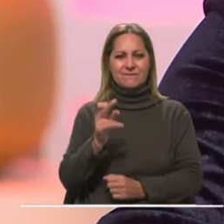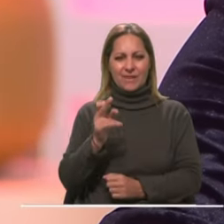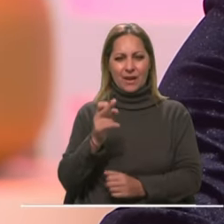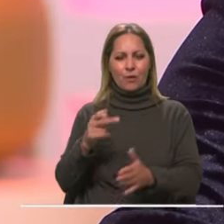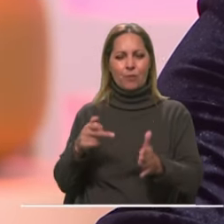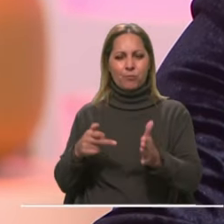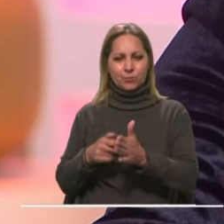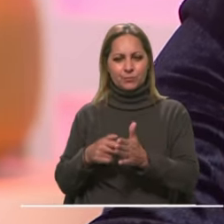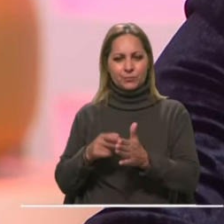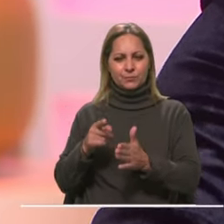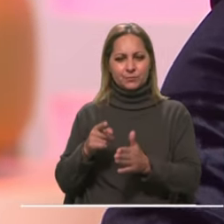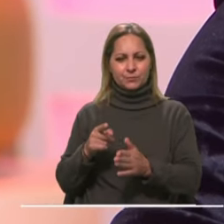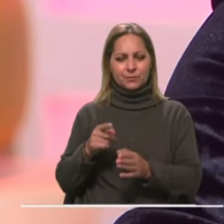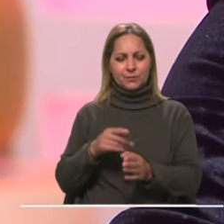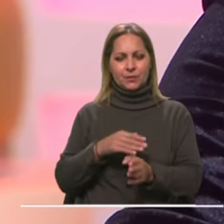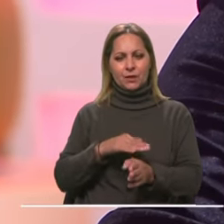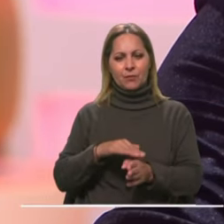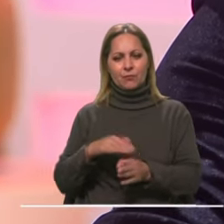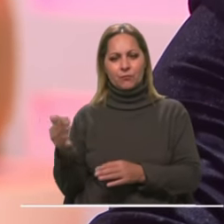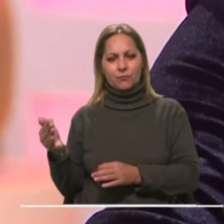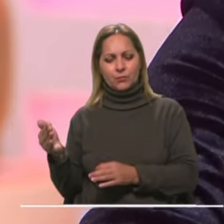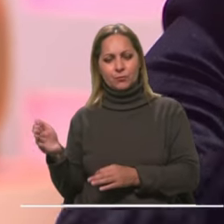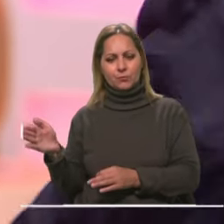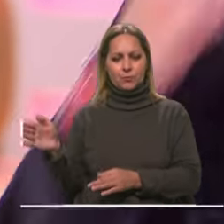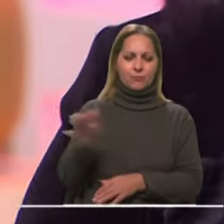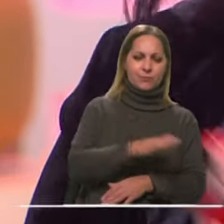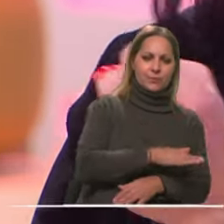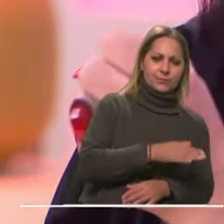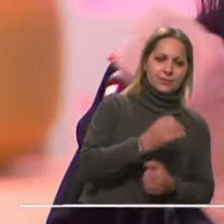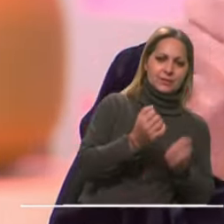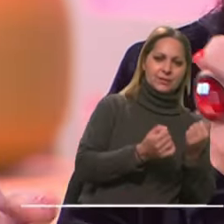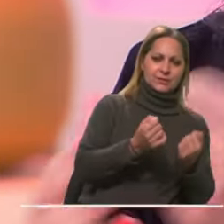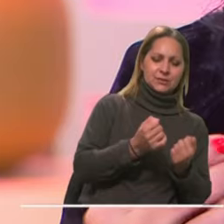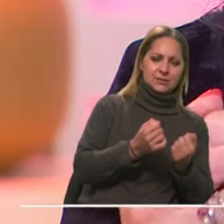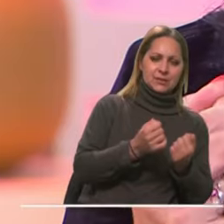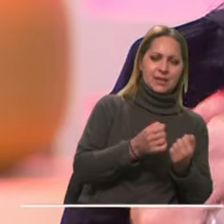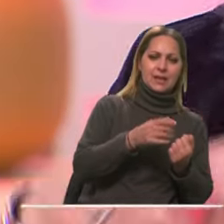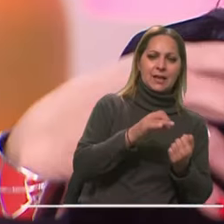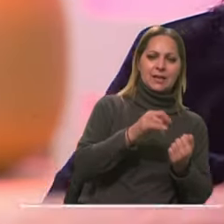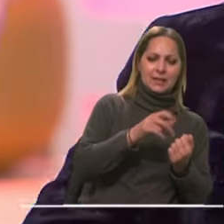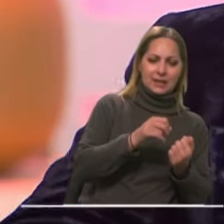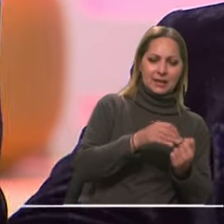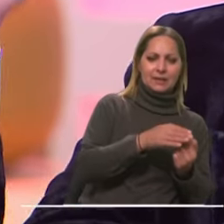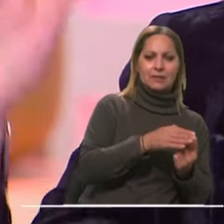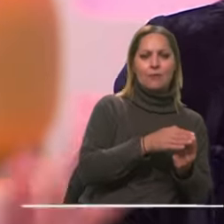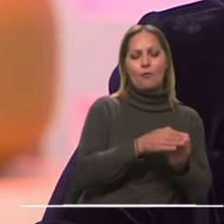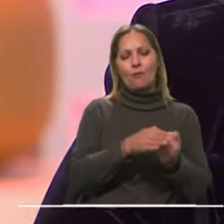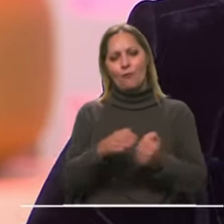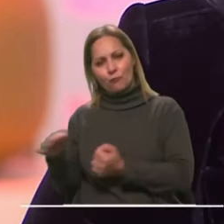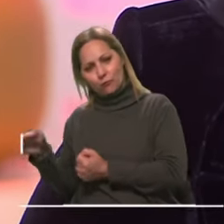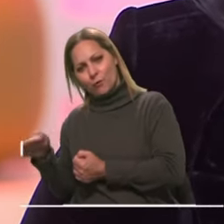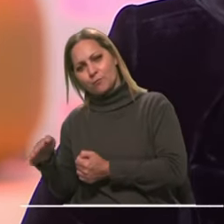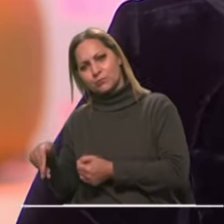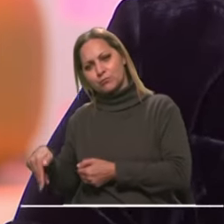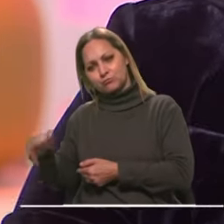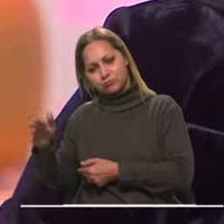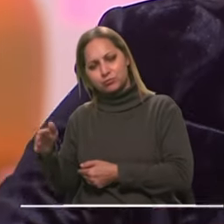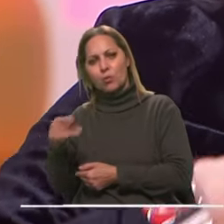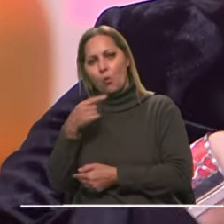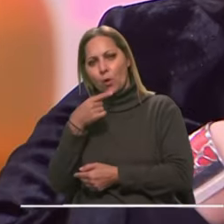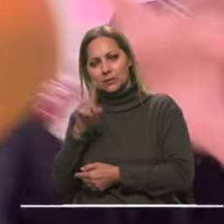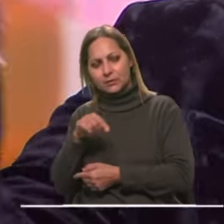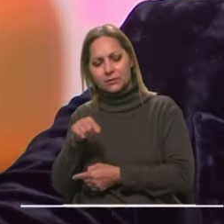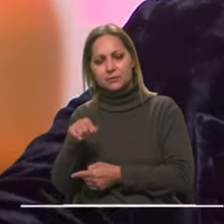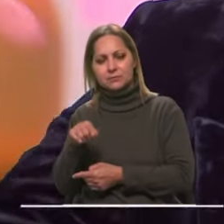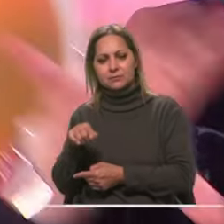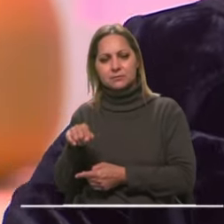fomos cuspidos ligeiramente novamente para a estrada e a Carla lá conseguiu guinar outra vez para o ralhos e lá fomos para o ralhos outra vez. Portanto,